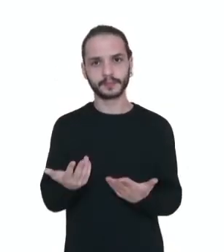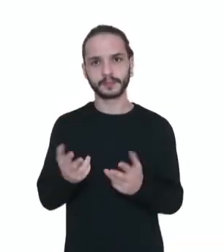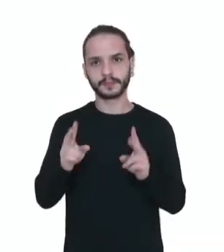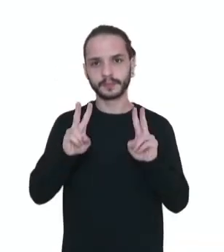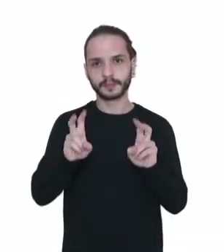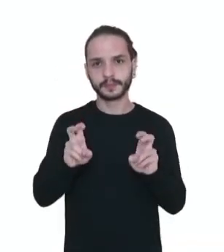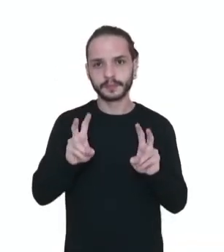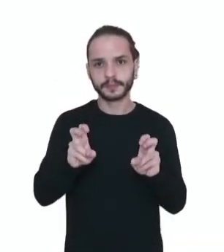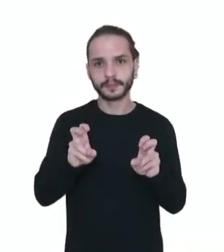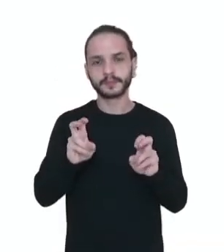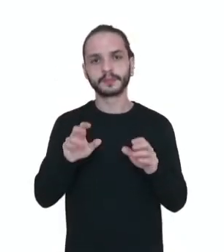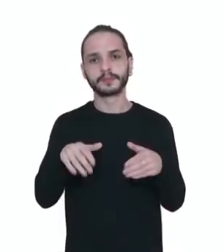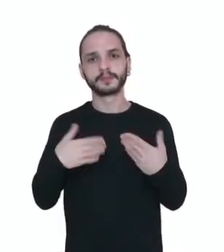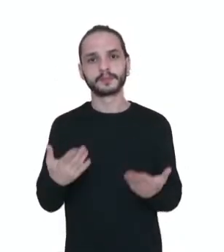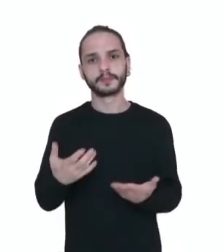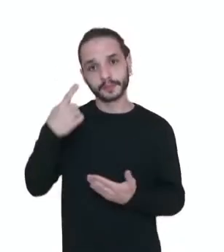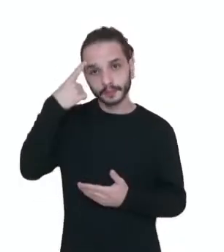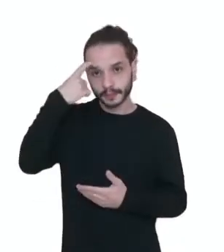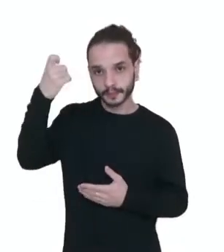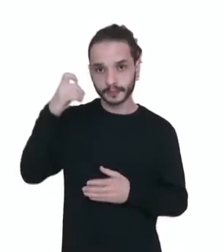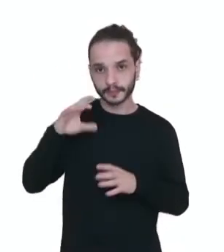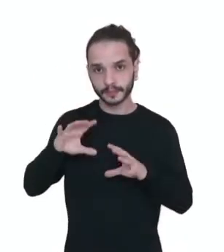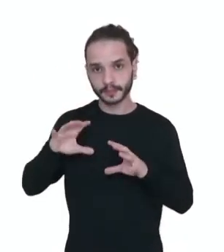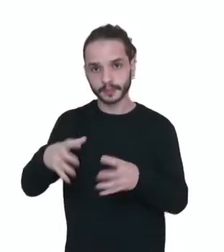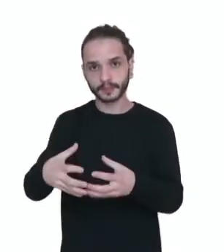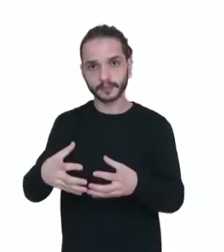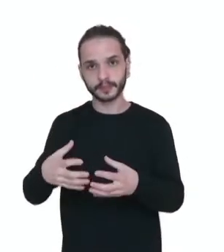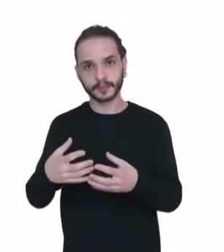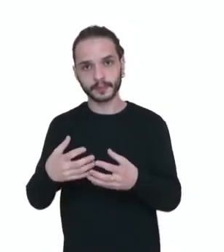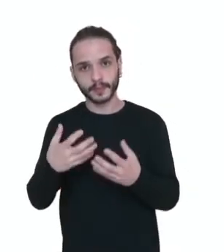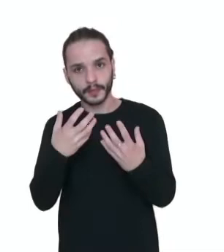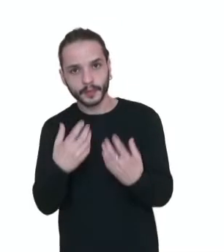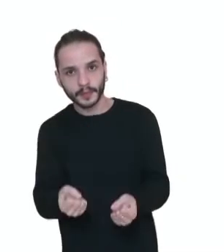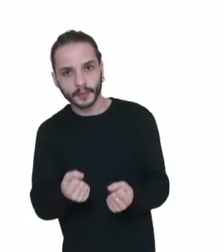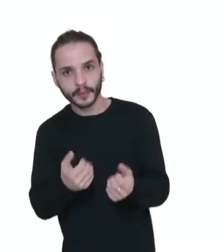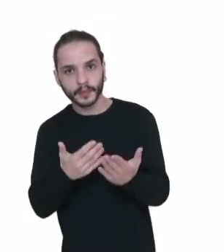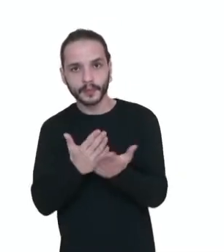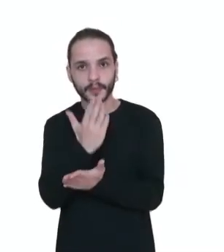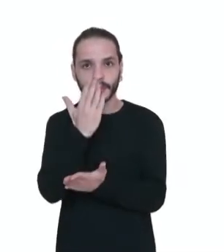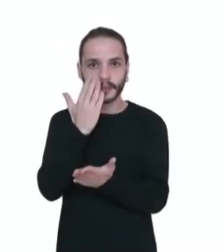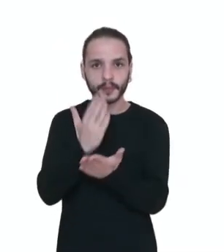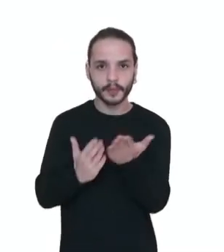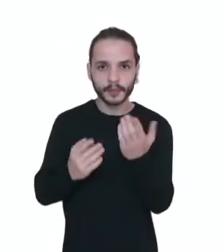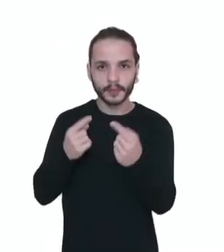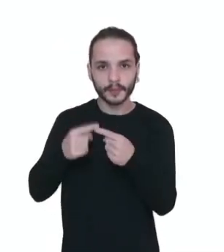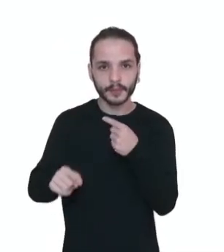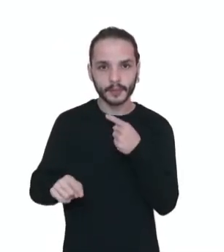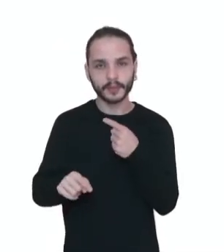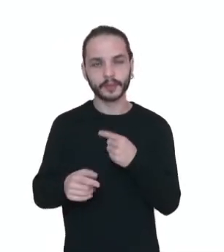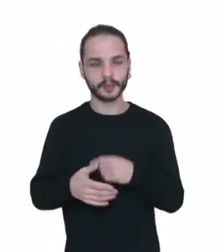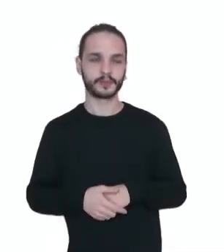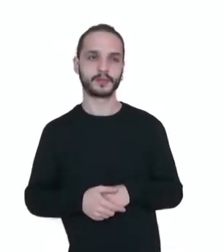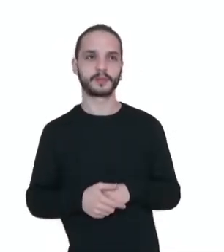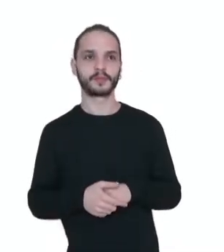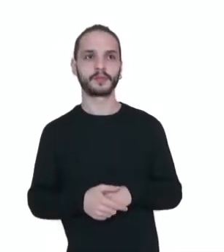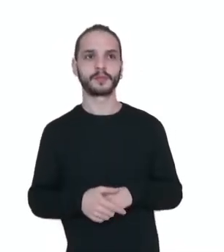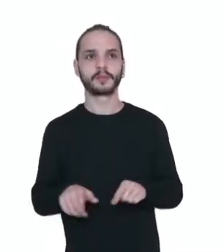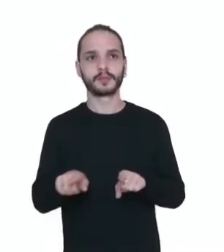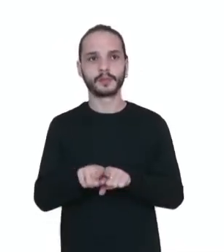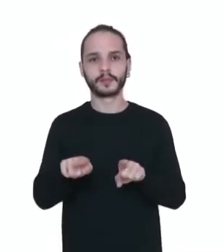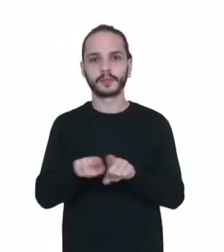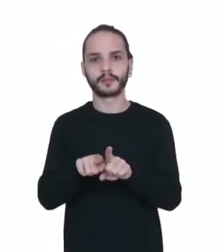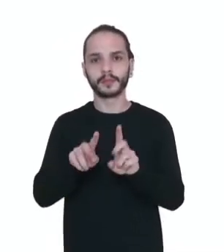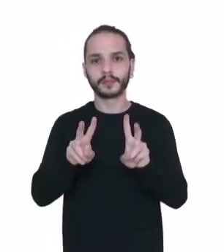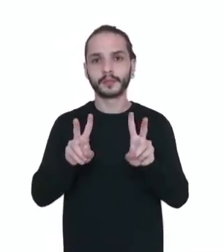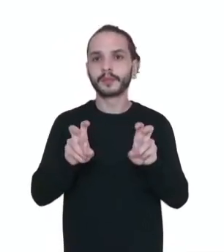e qual a tese do seu grupo, contra ou a favor, sim ou não. Também a gente tem que ter o tema,